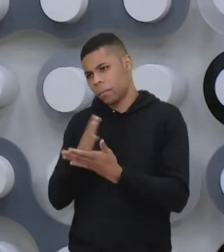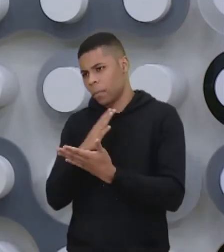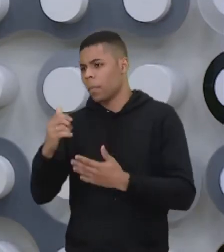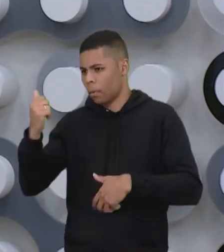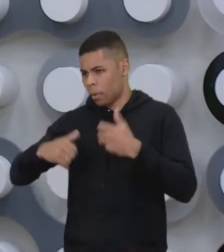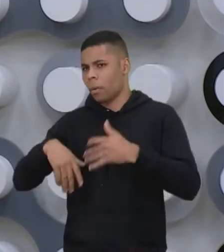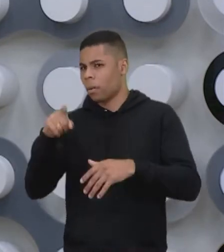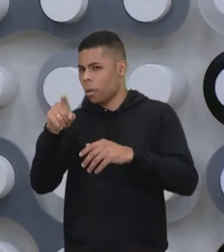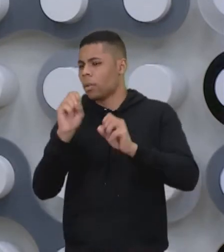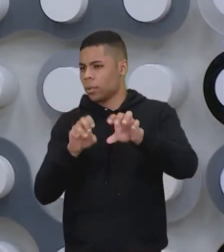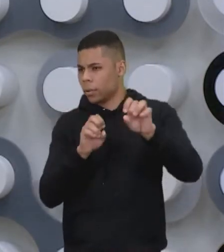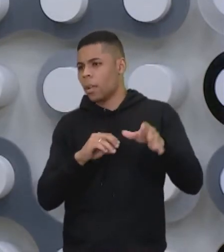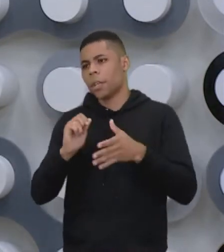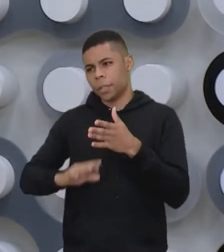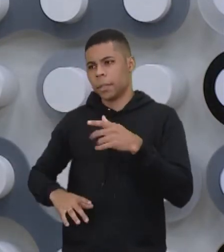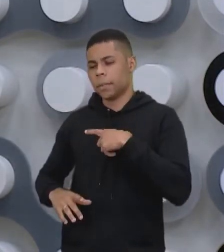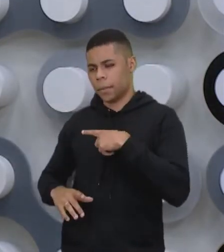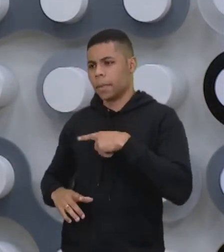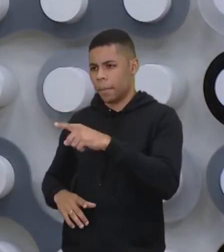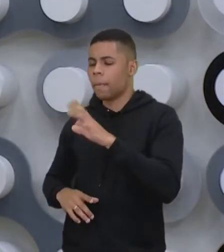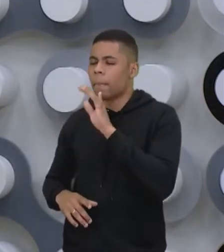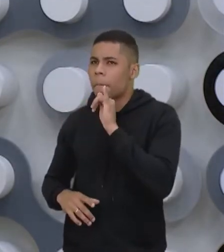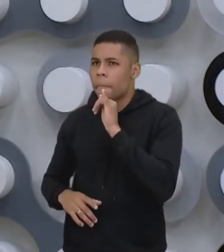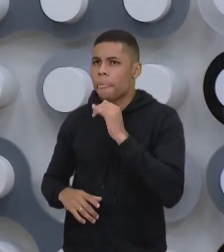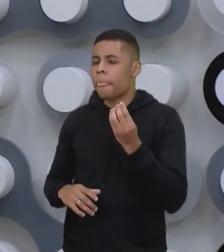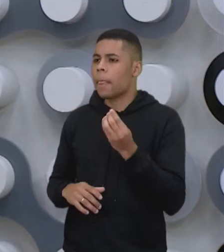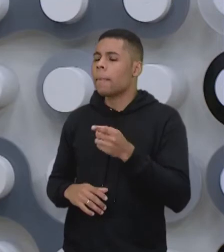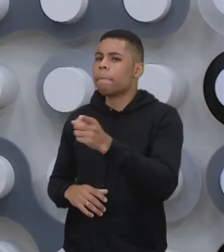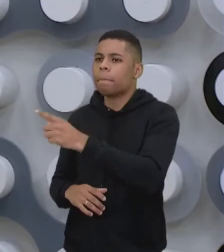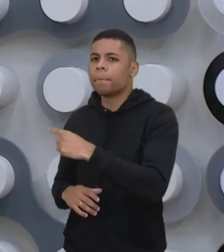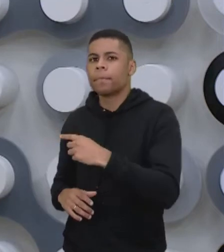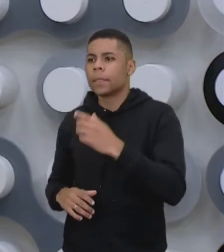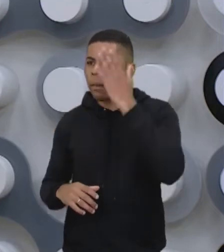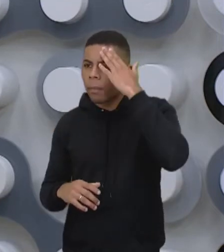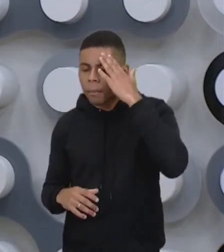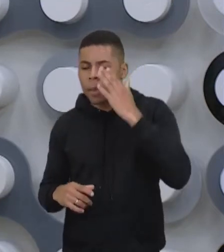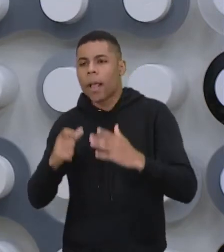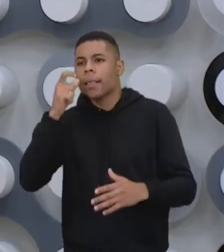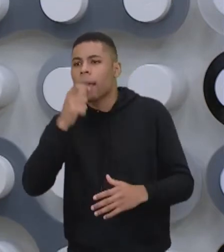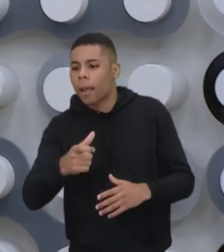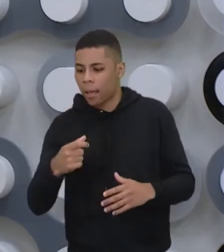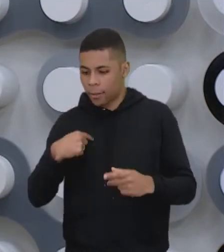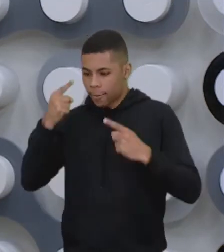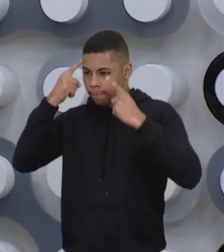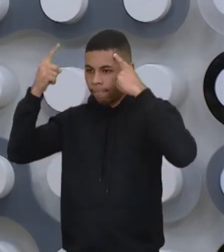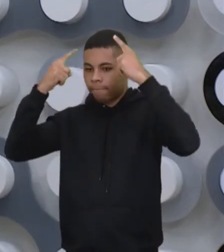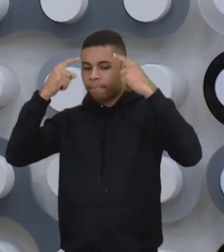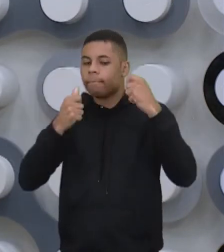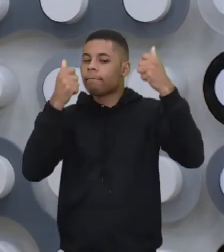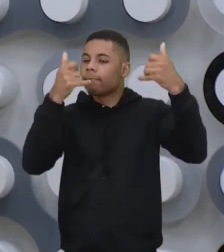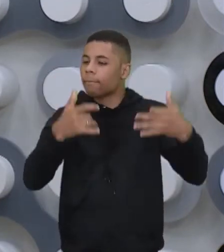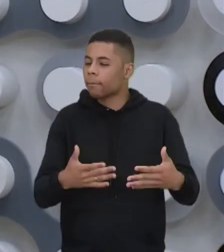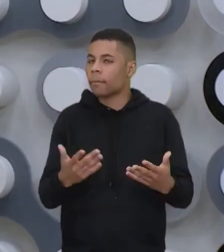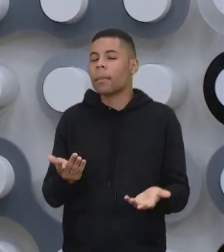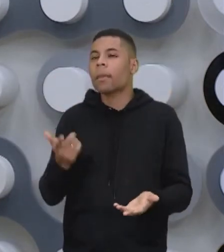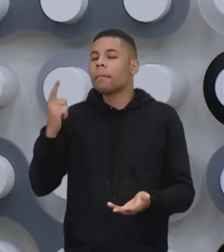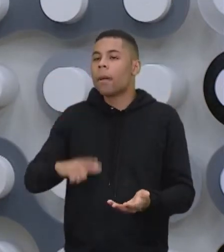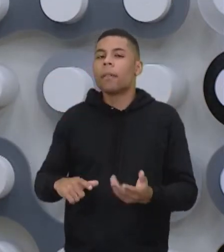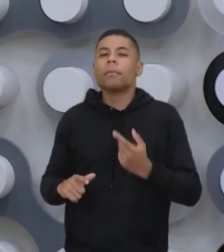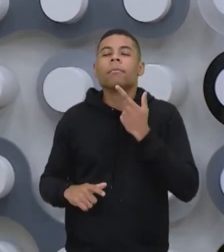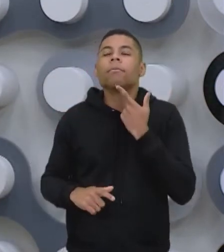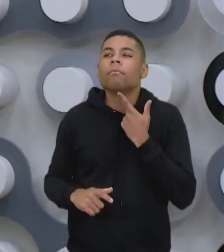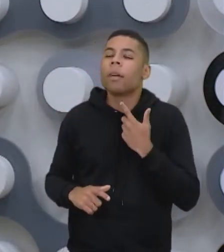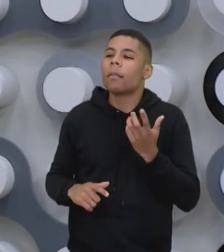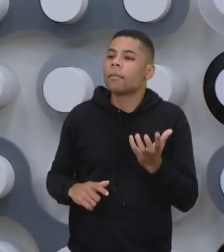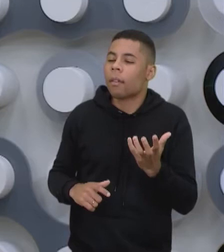gente percebe, como é que lidam os interesses, ideologias e o desejo